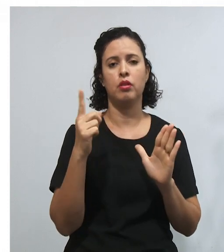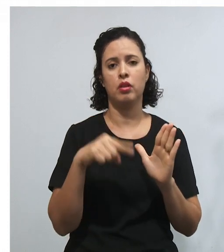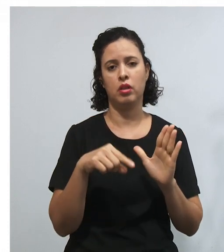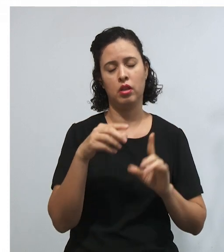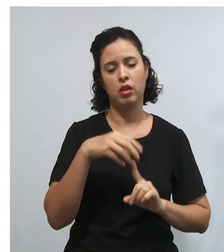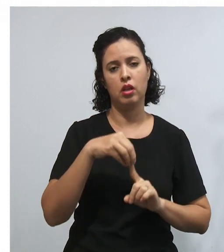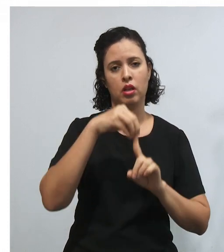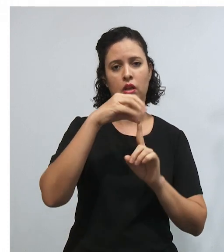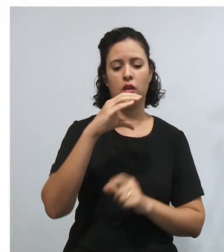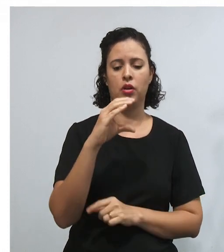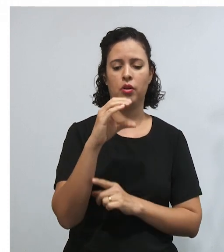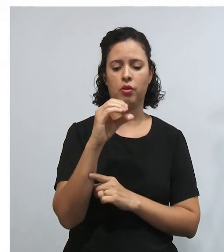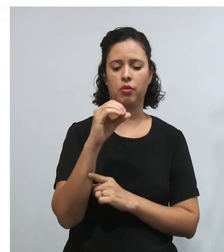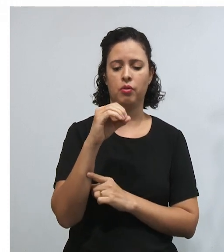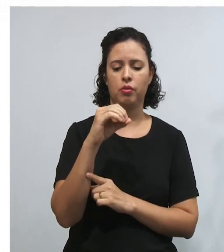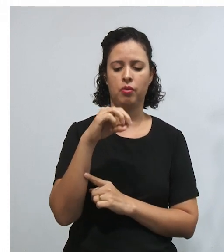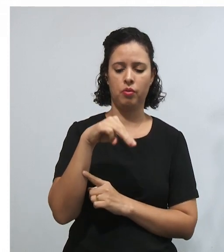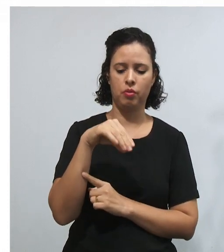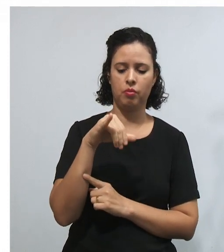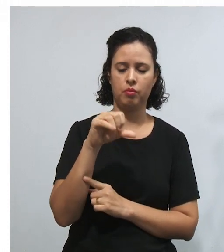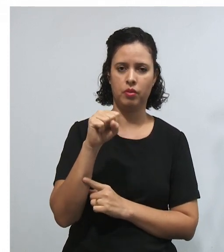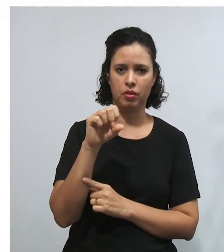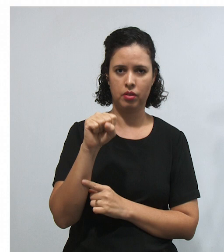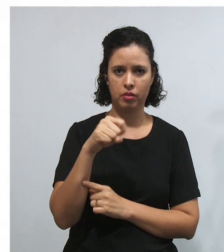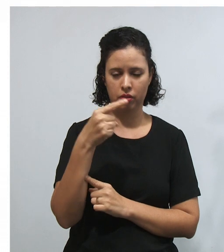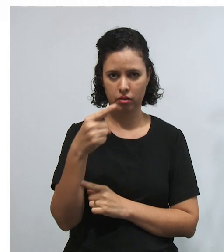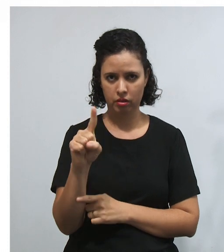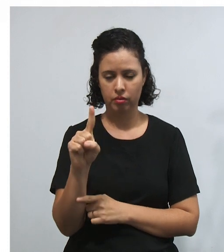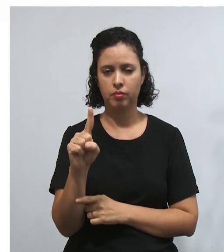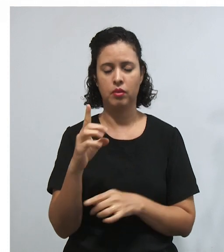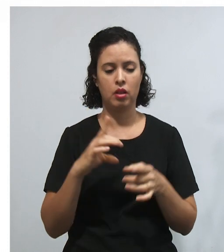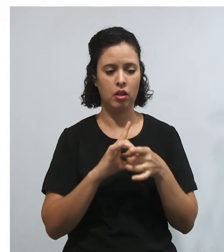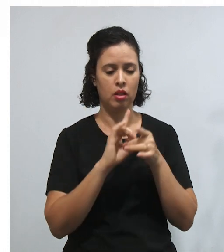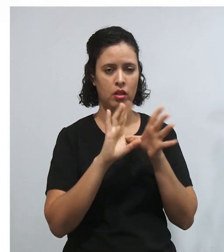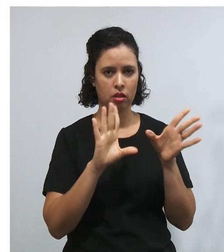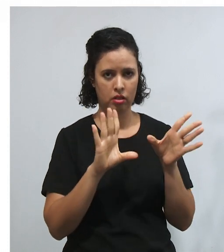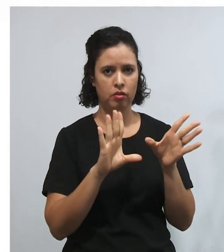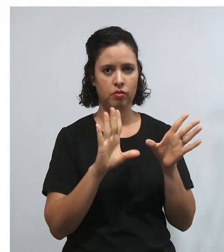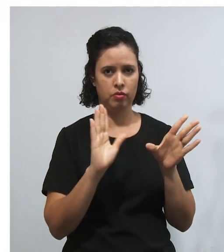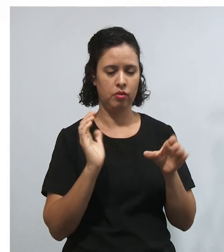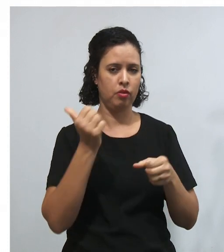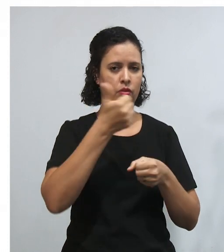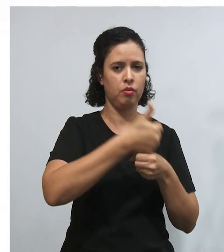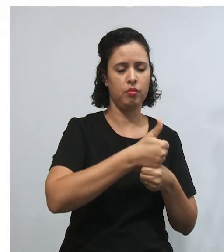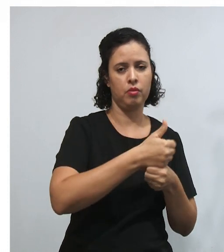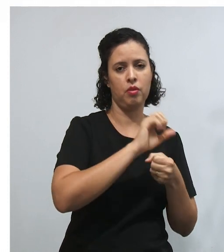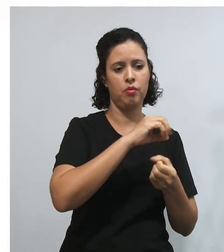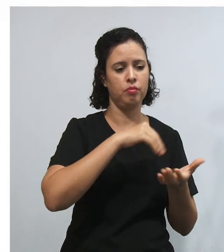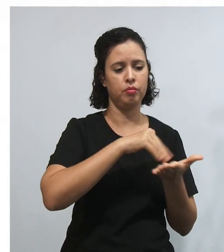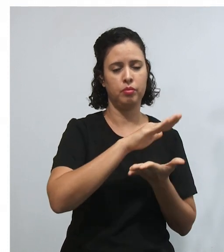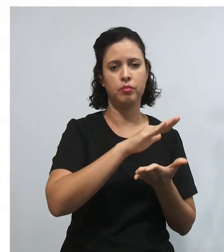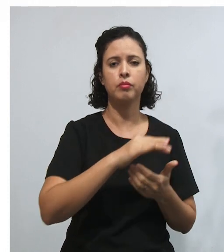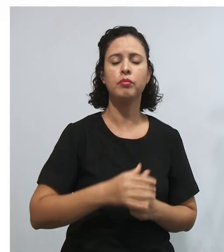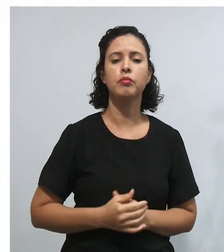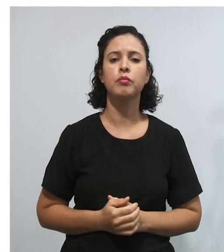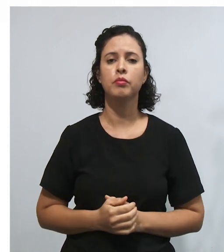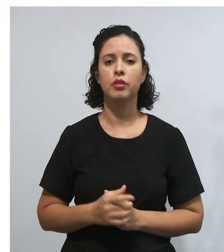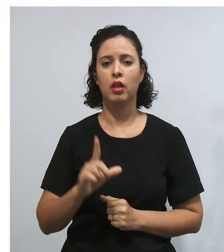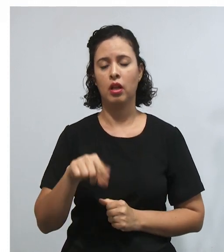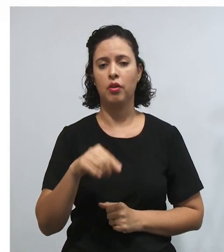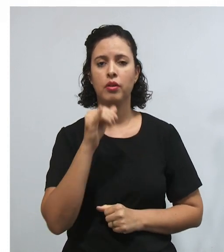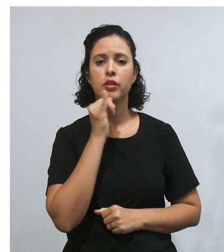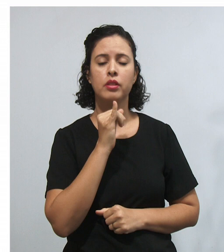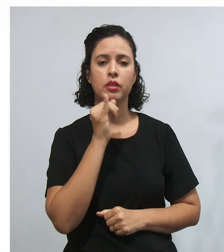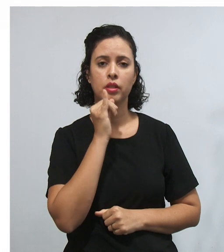cargo de comissão declarado em lei de livre nomeação e exoneração. Está aqui o exemplo que eu dei